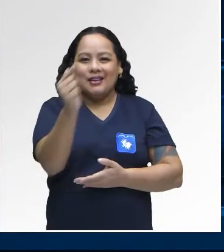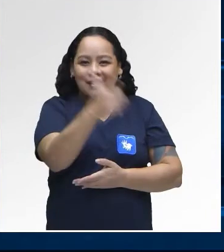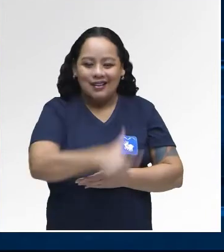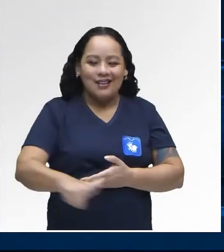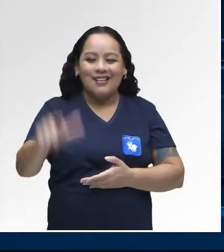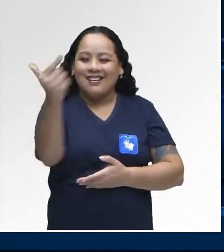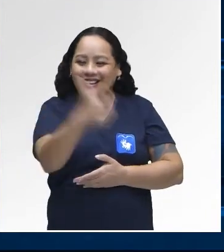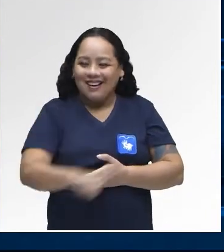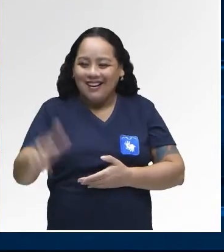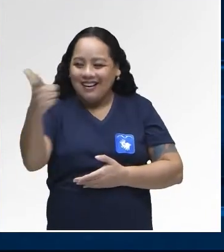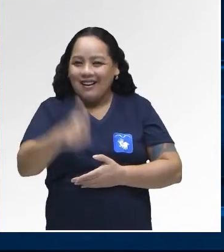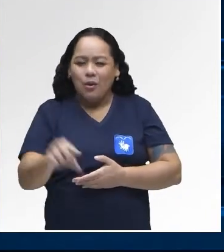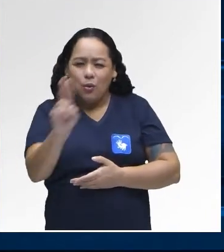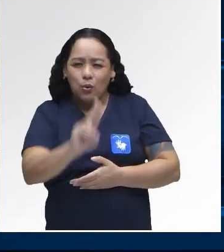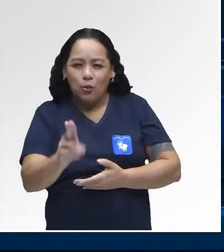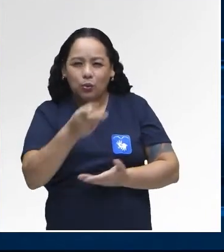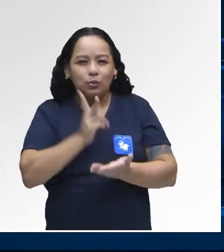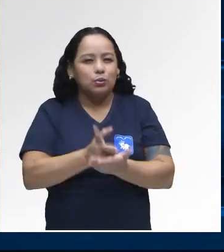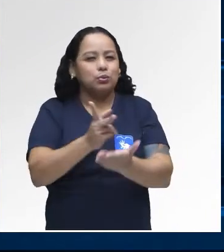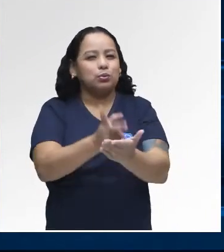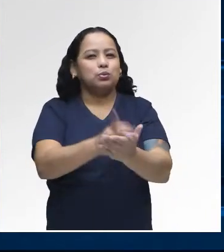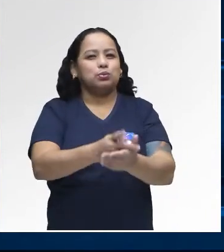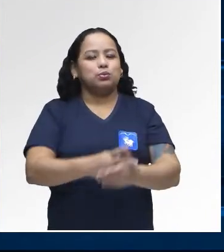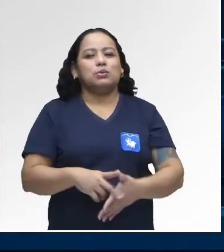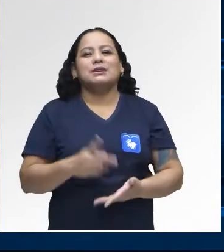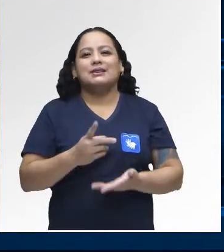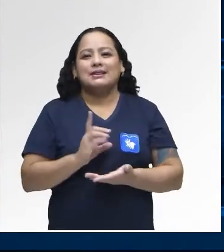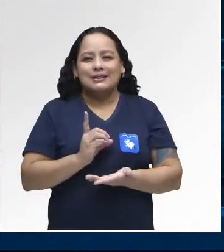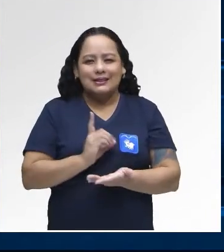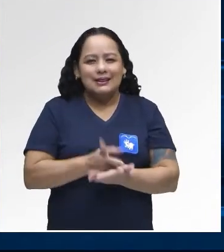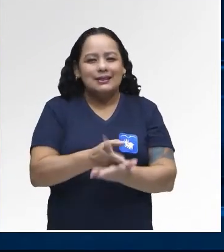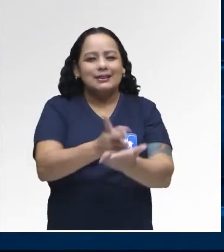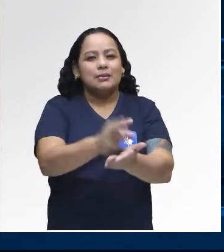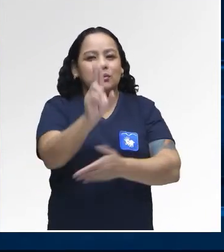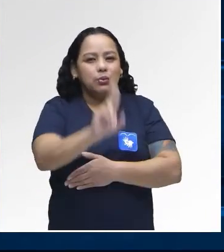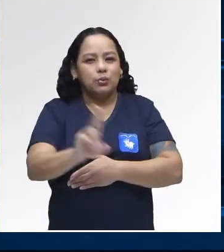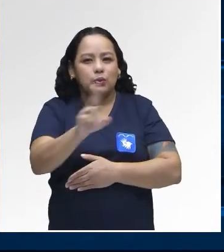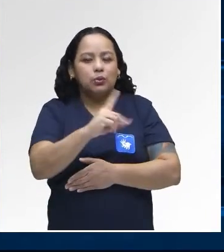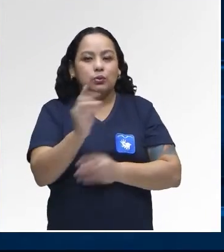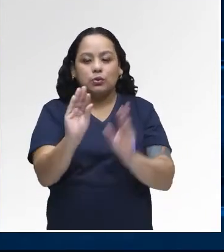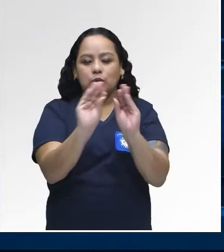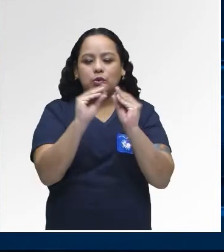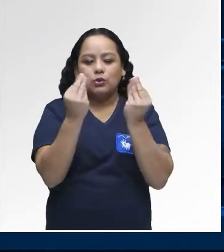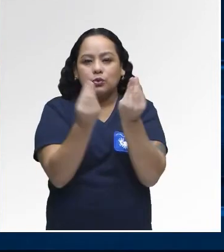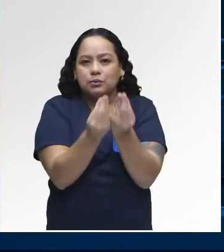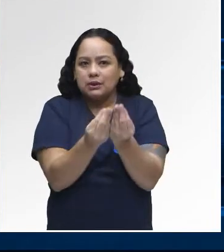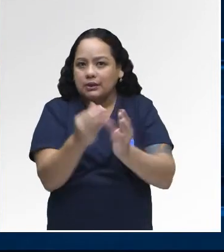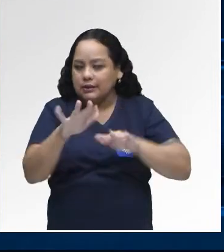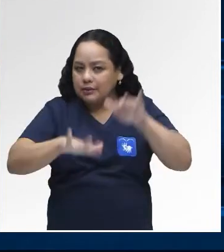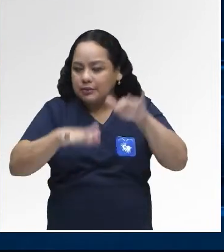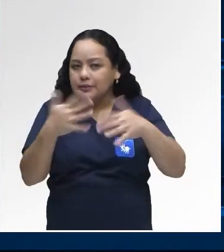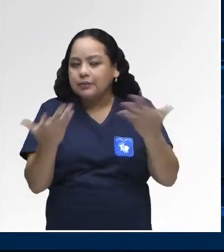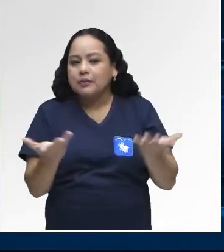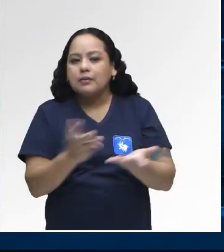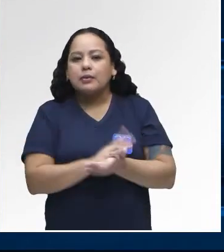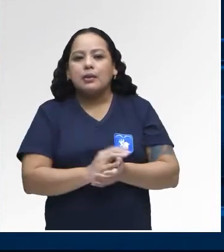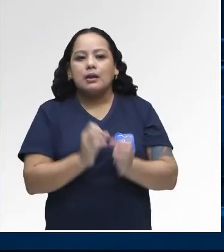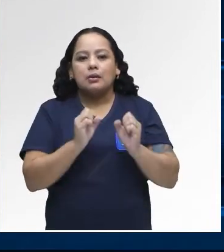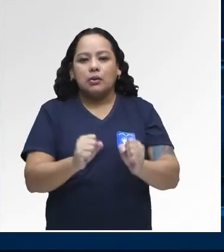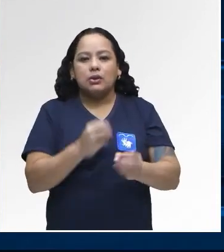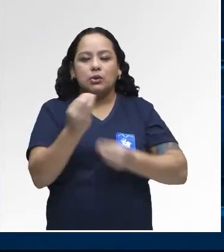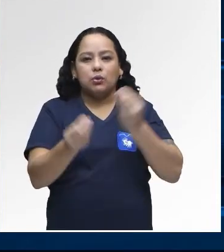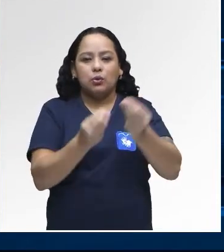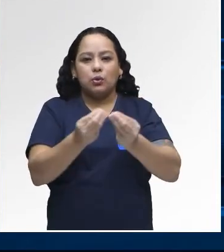contínuo por muito tempo de determinada substância, podendo ela